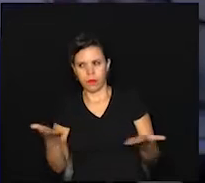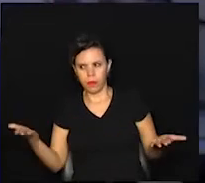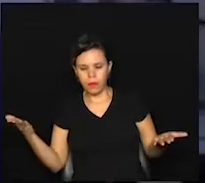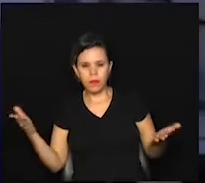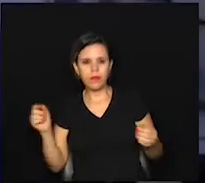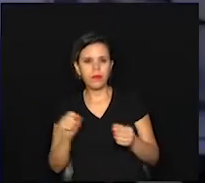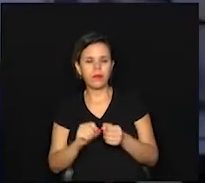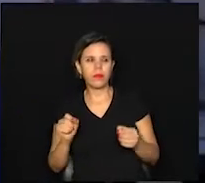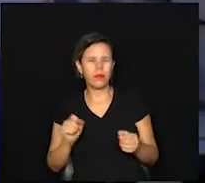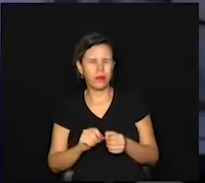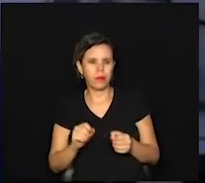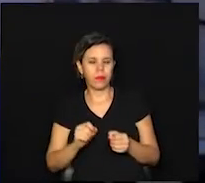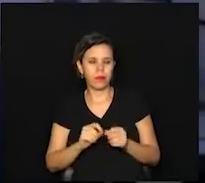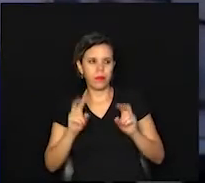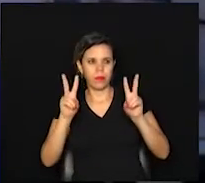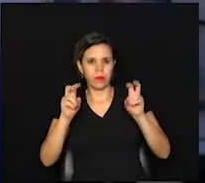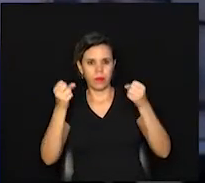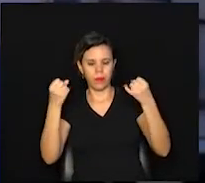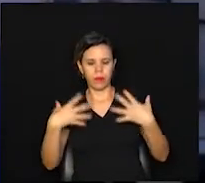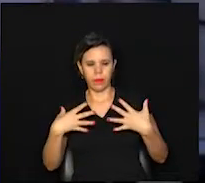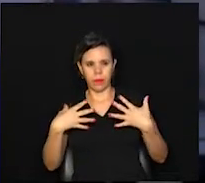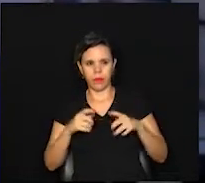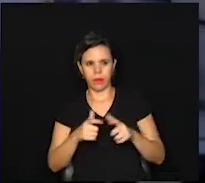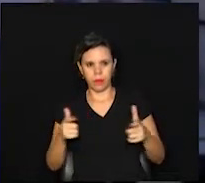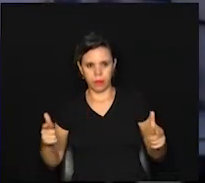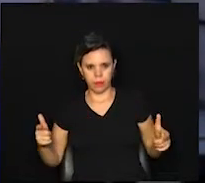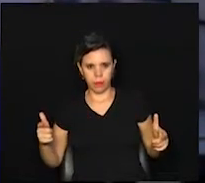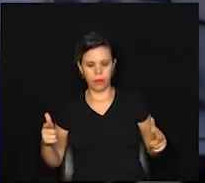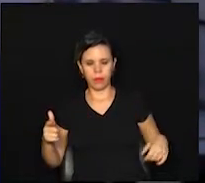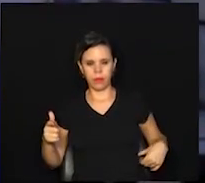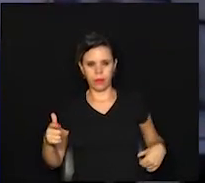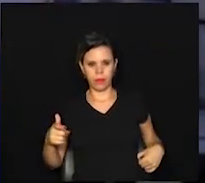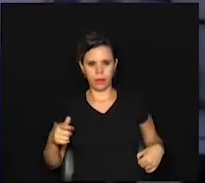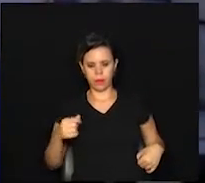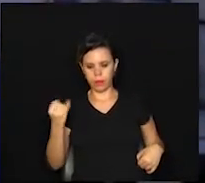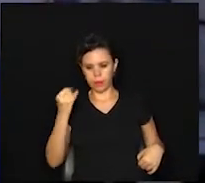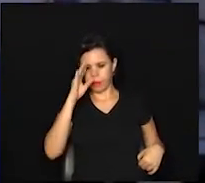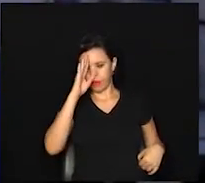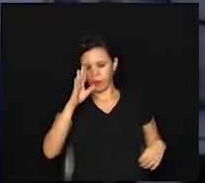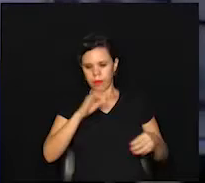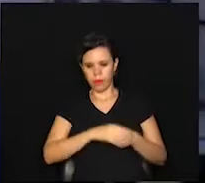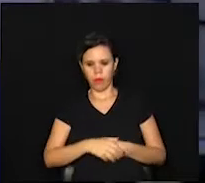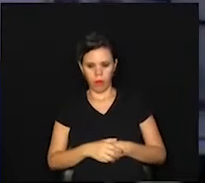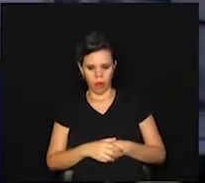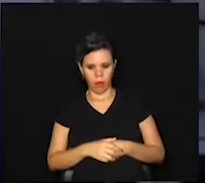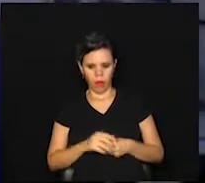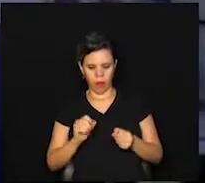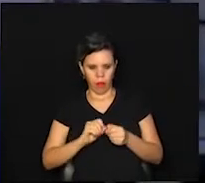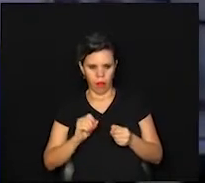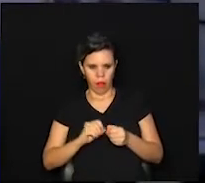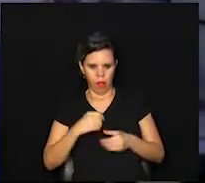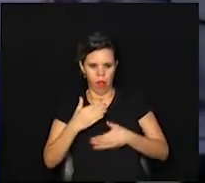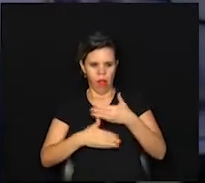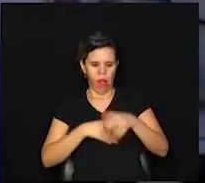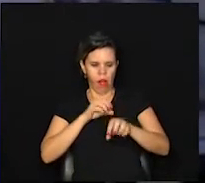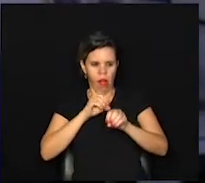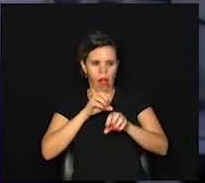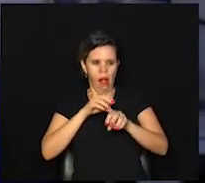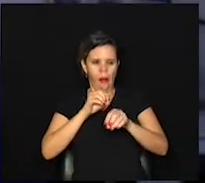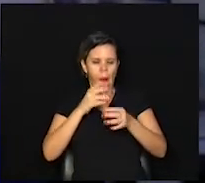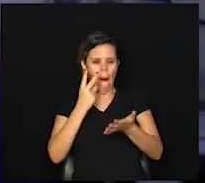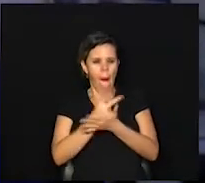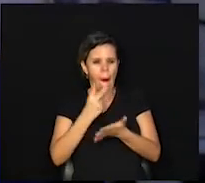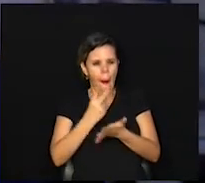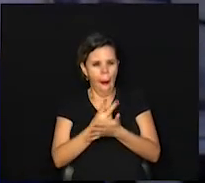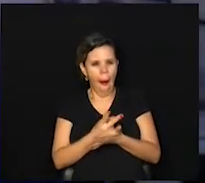fazer uma relação maior com isso, então isso é fundamental, né? E fazer com um processo educativo mesmo, porque